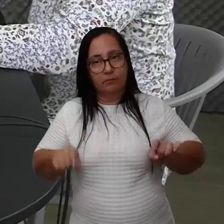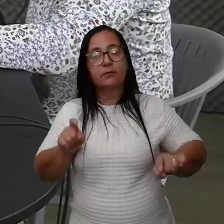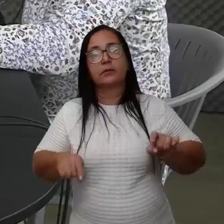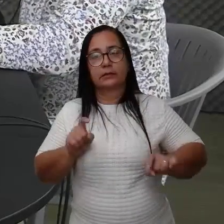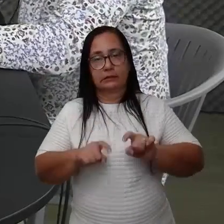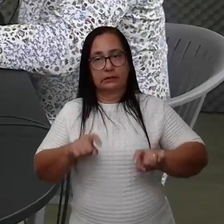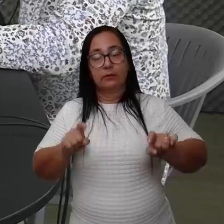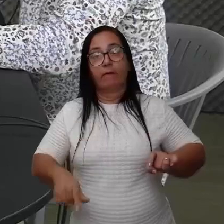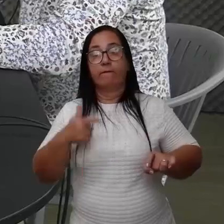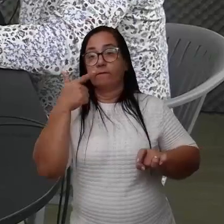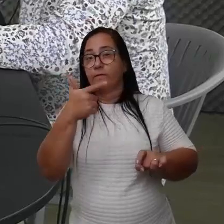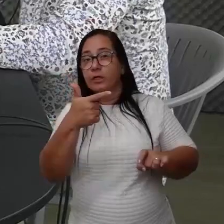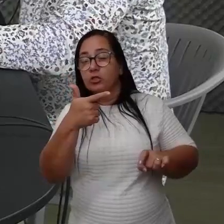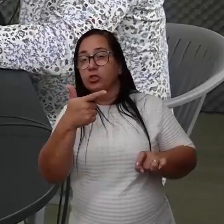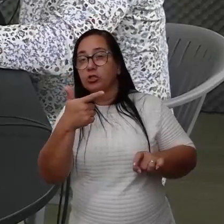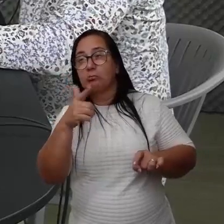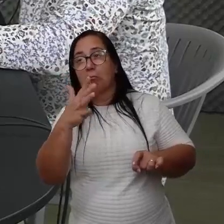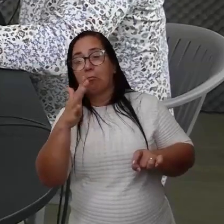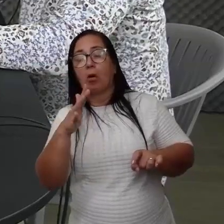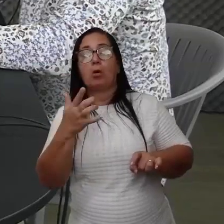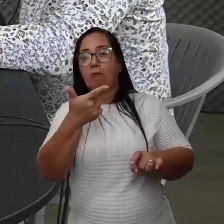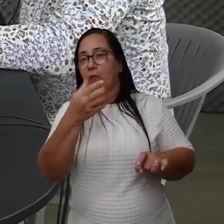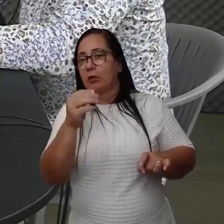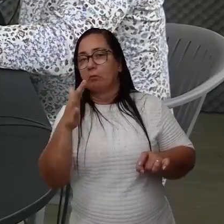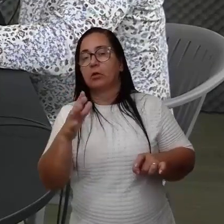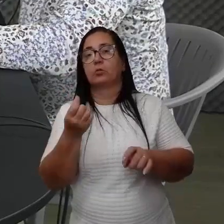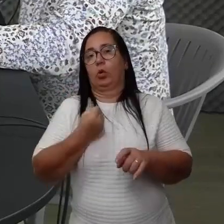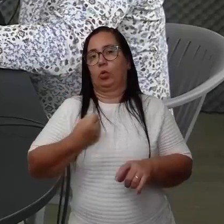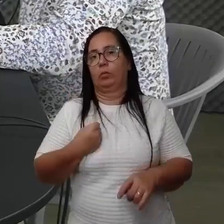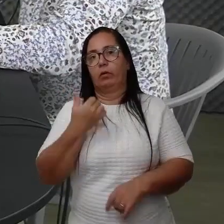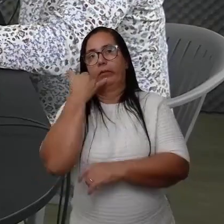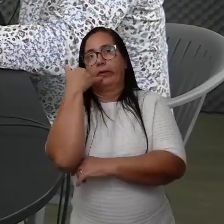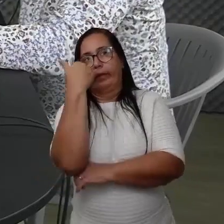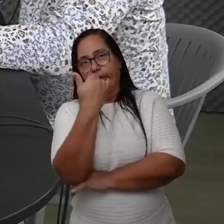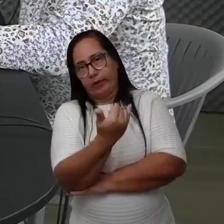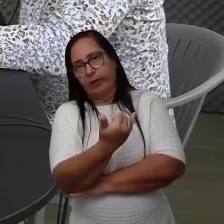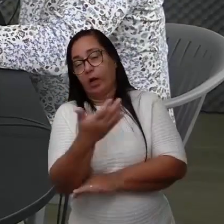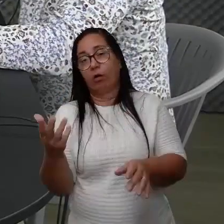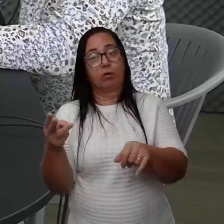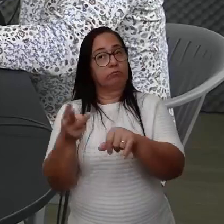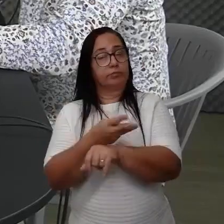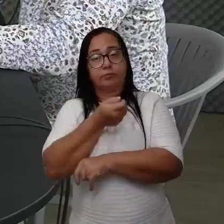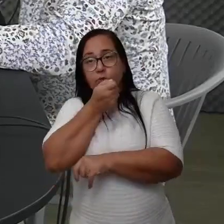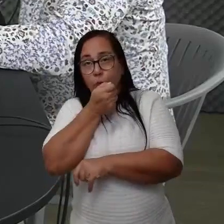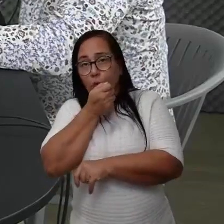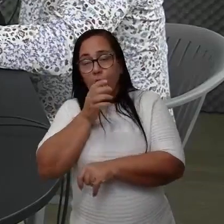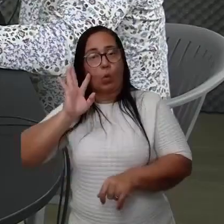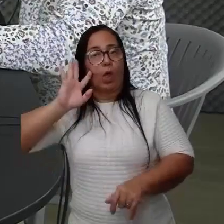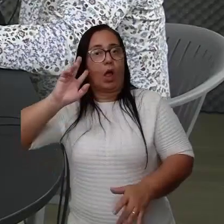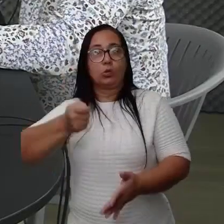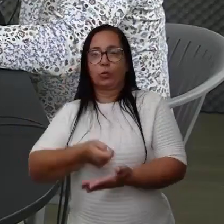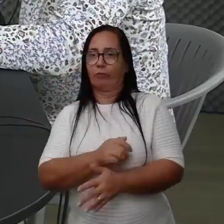A gente discava 20 e poucos números para poder completar a ligação. Quer dizer, hoje em dia você manda por WhatsApp o áudio, está resolvido.